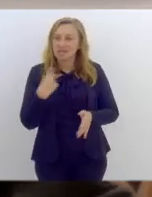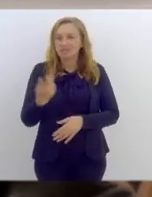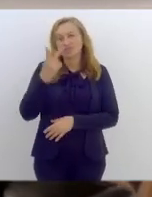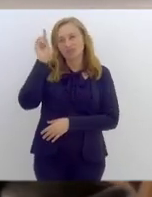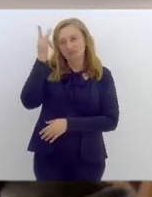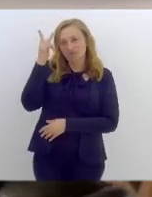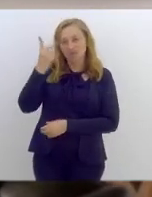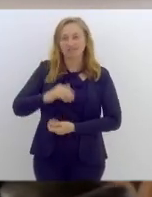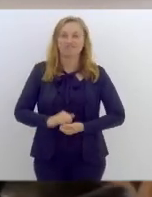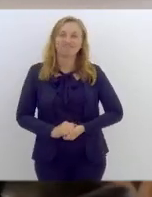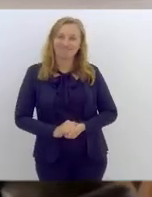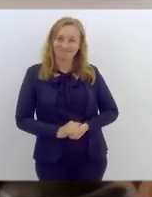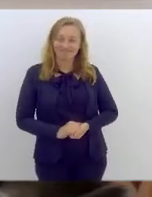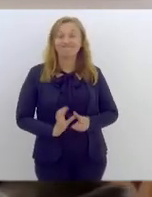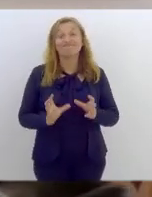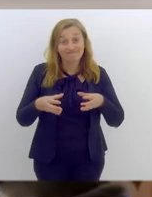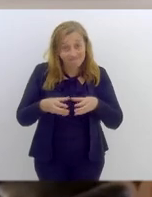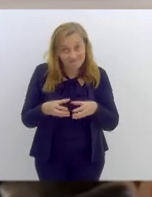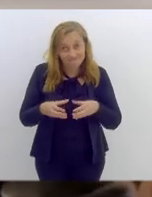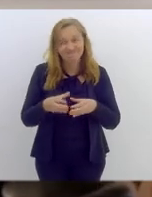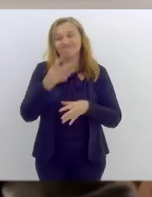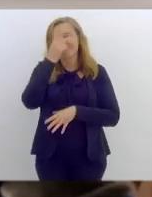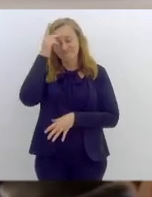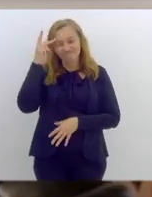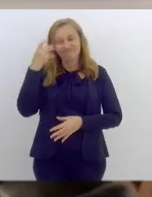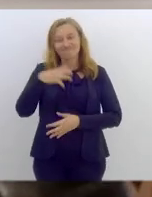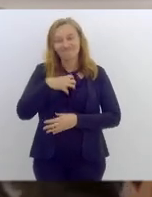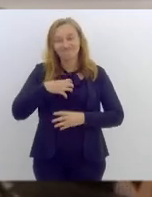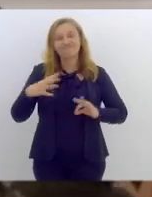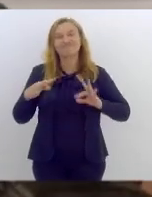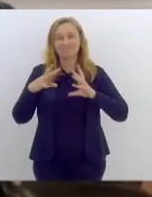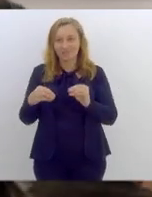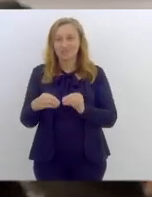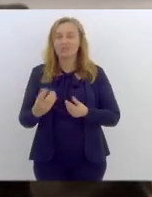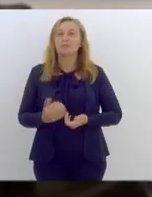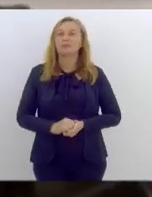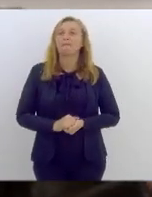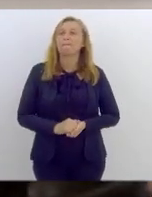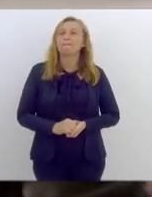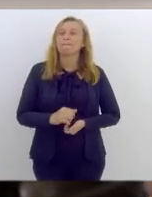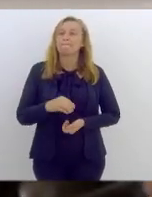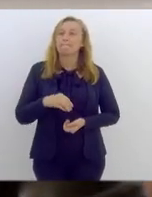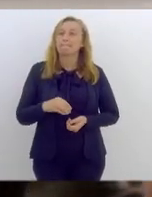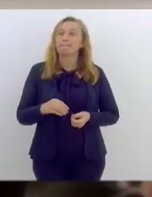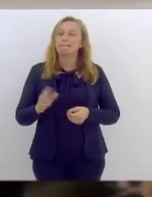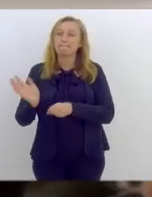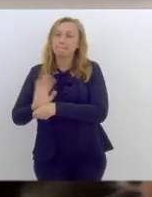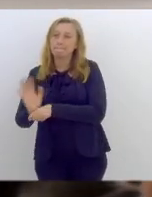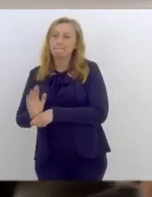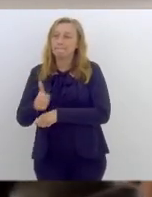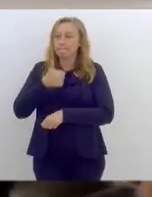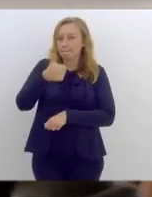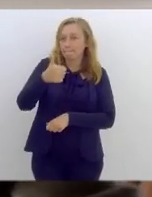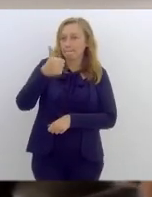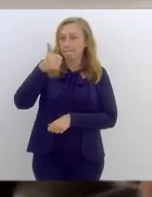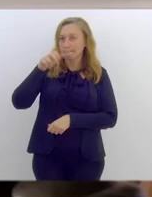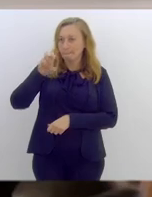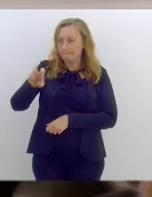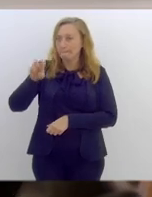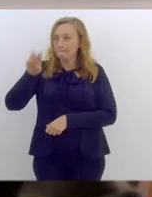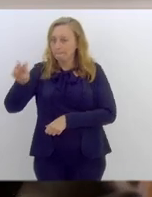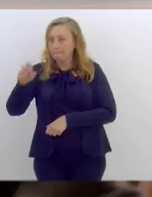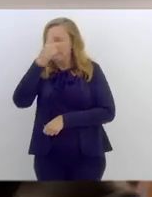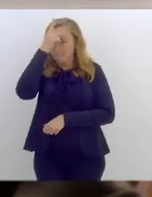história. É o coletivo que dá sentido a tudo. No Medida Provisória foram 855 pessoas que trabalharam